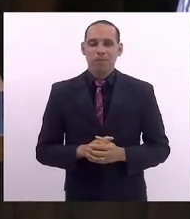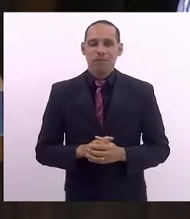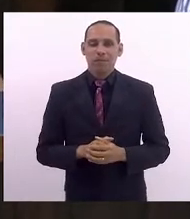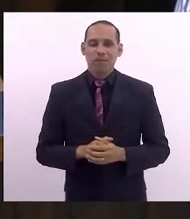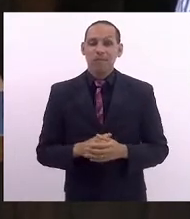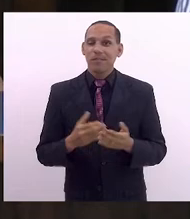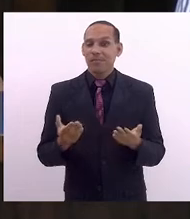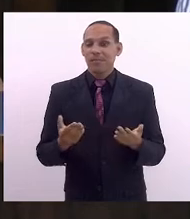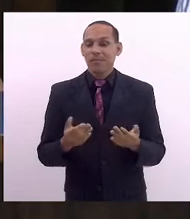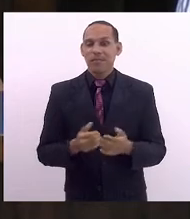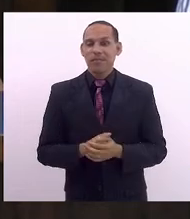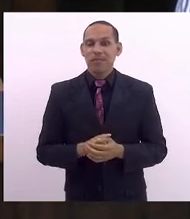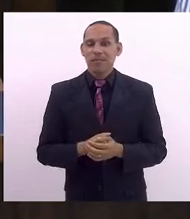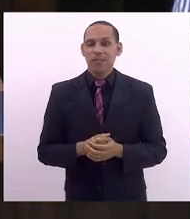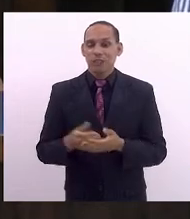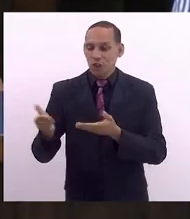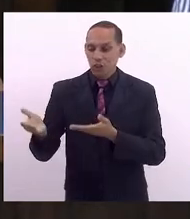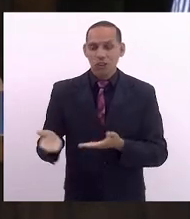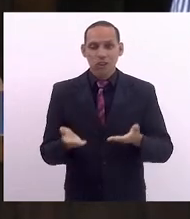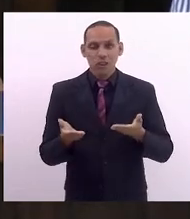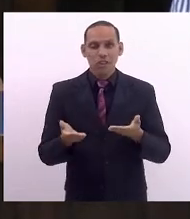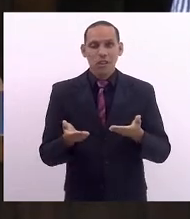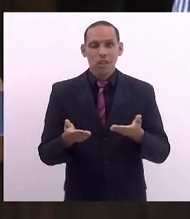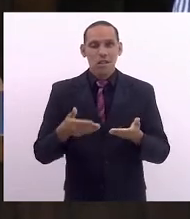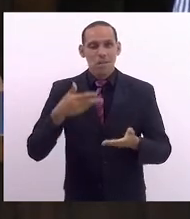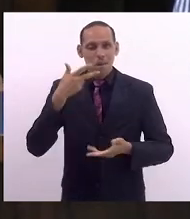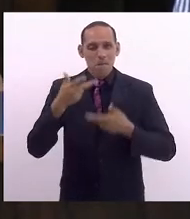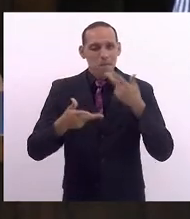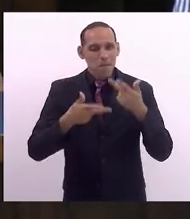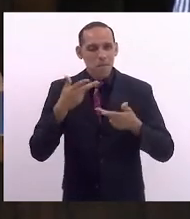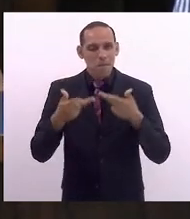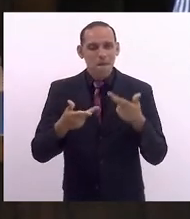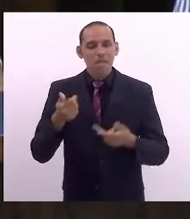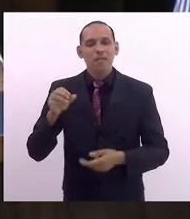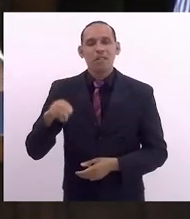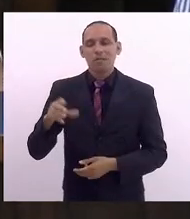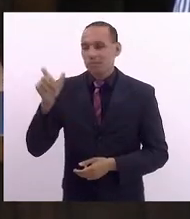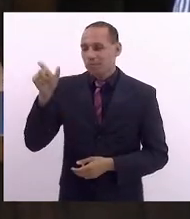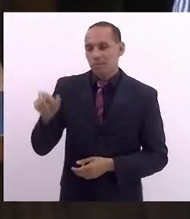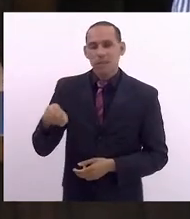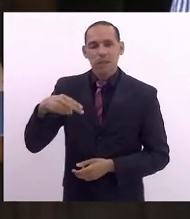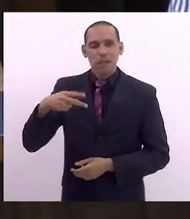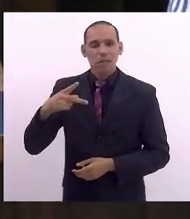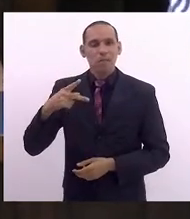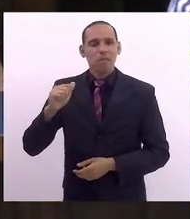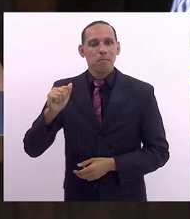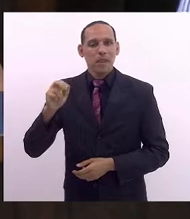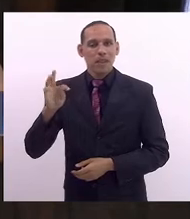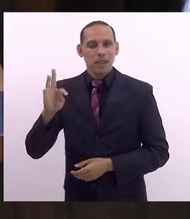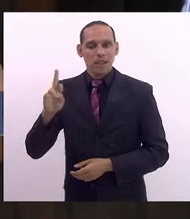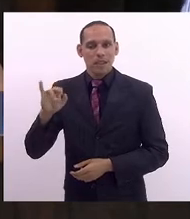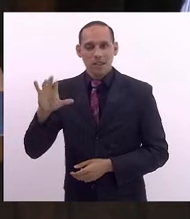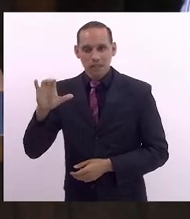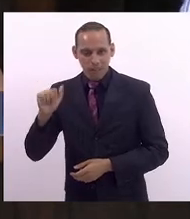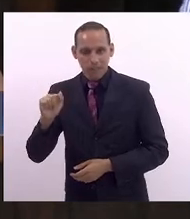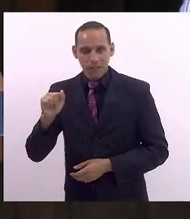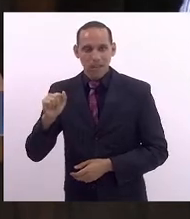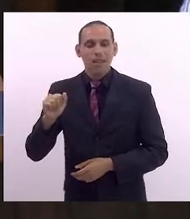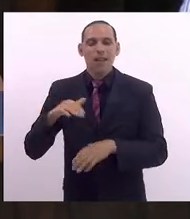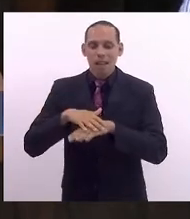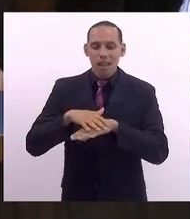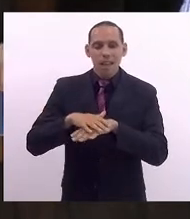Então, chamo agora para fazer uso da palavra a Patrícia Oliveira, do Redes Contra a